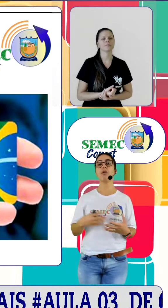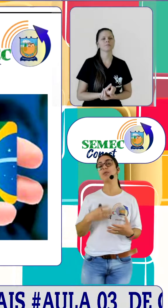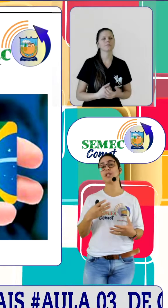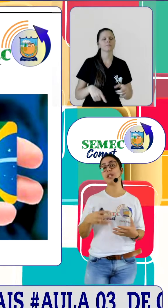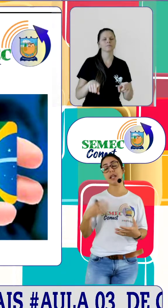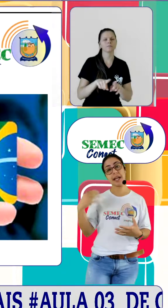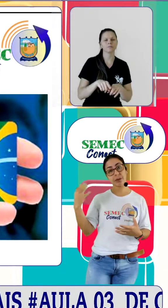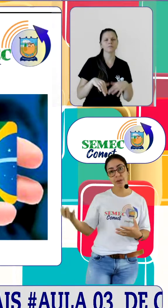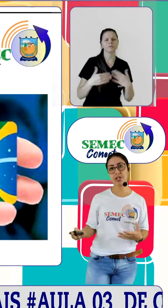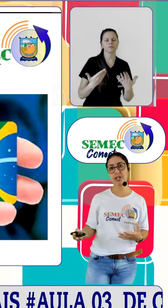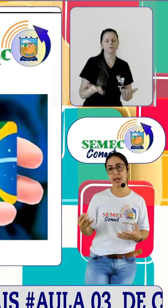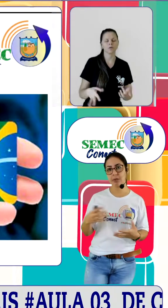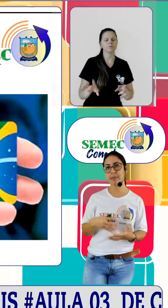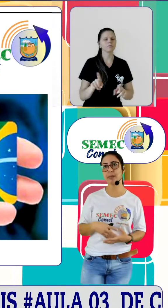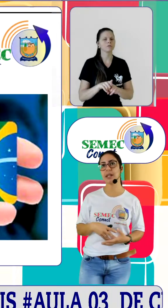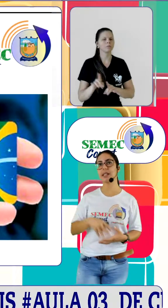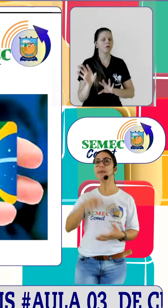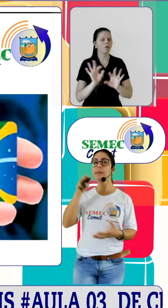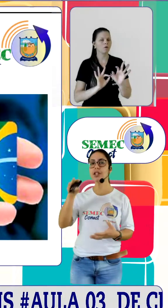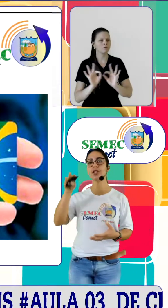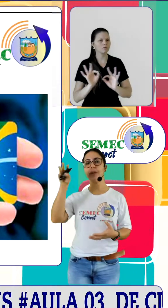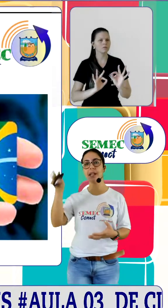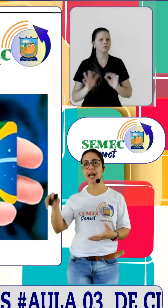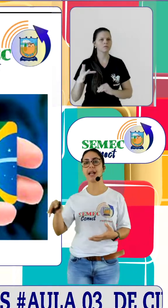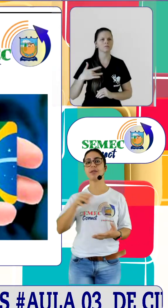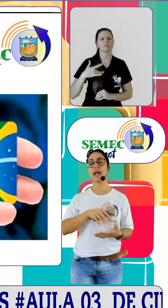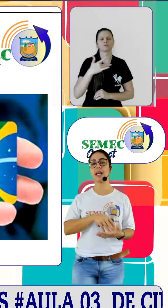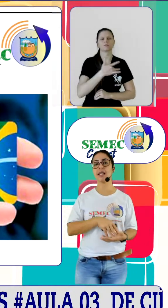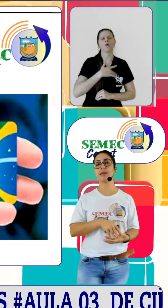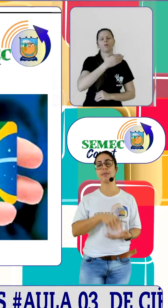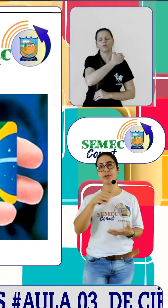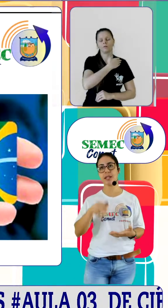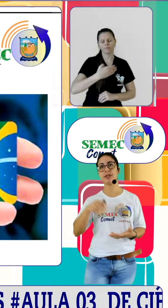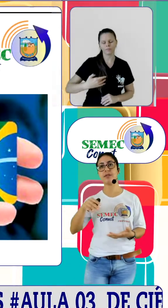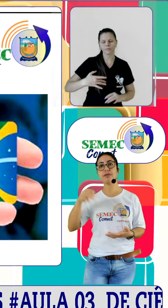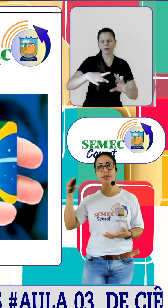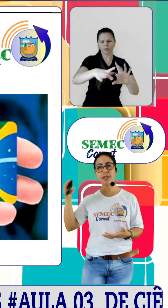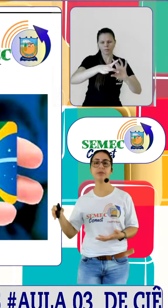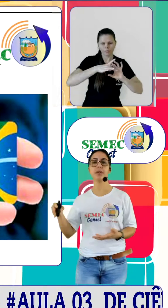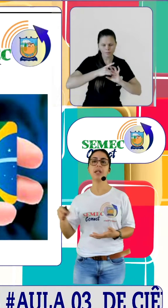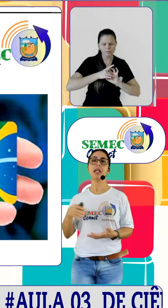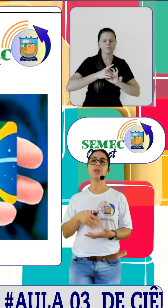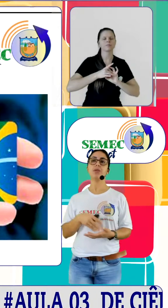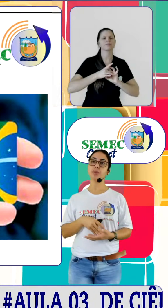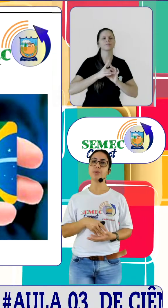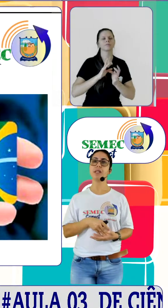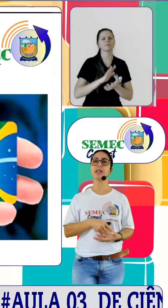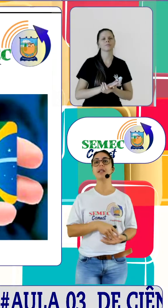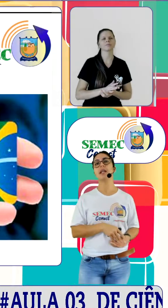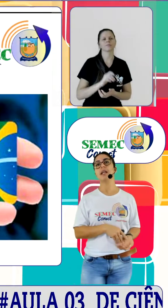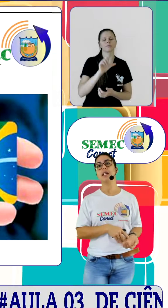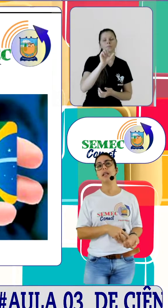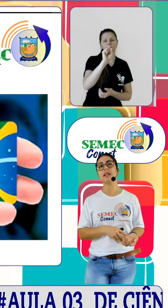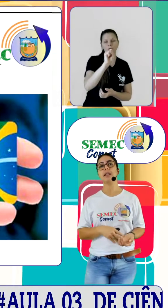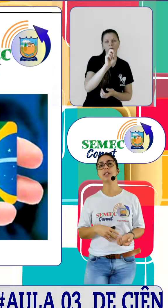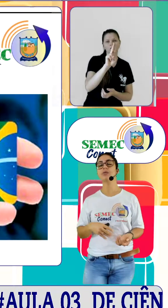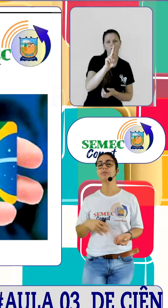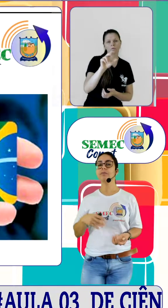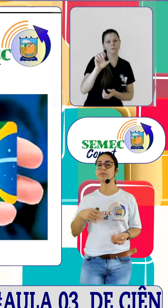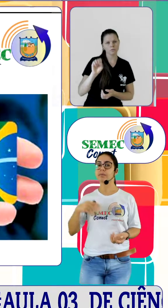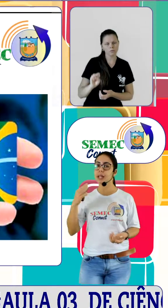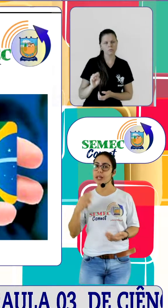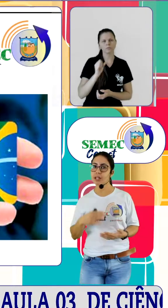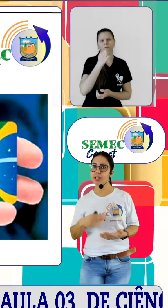assim como os indicadores de saúde pública também estão ligados a esse processo de função do SUS.